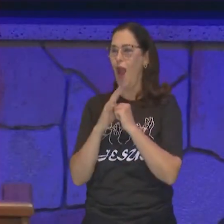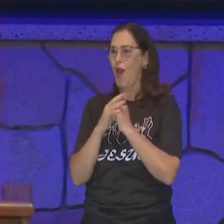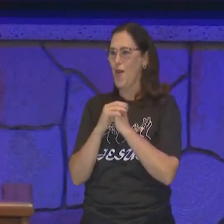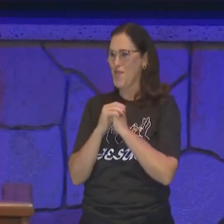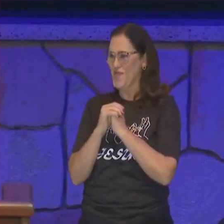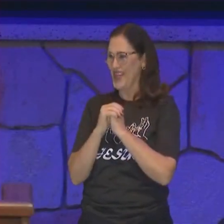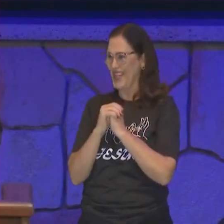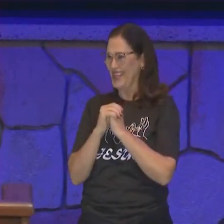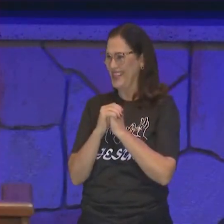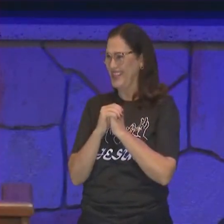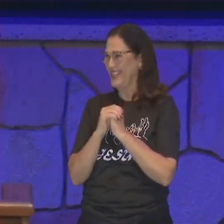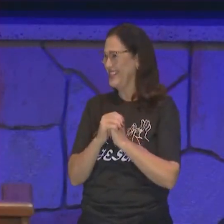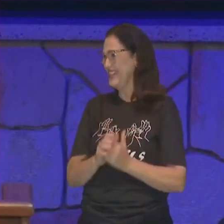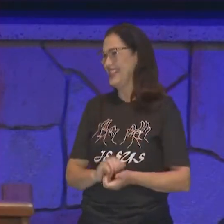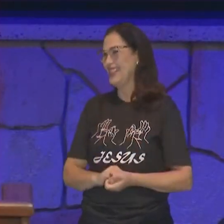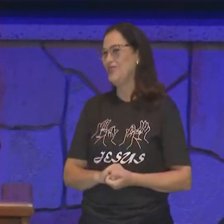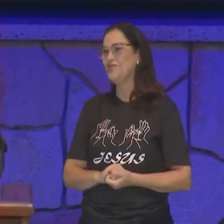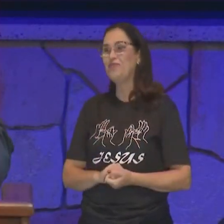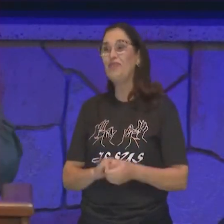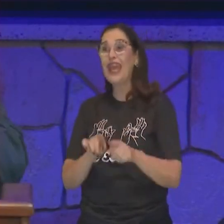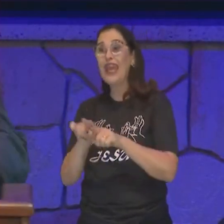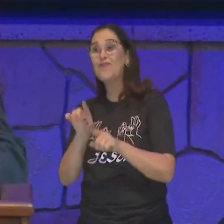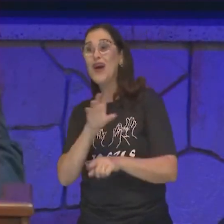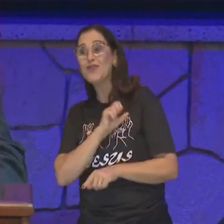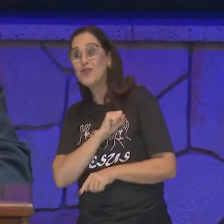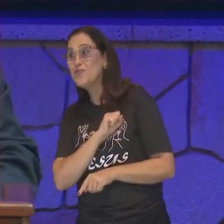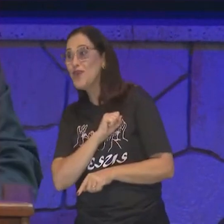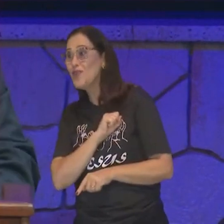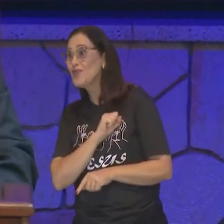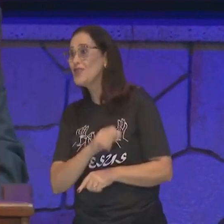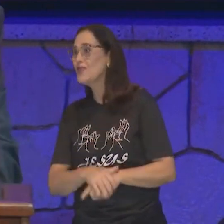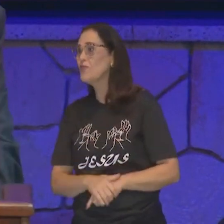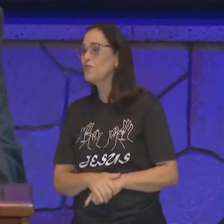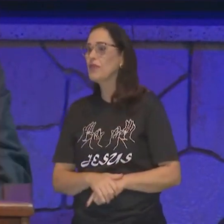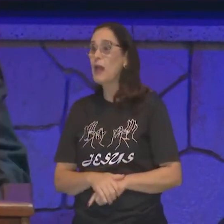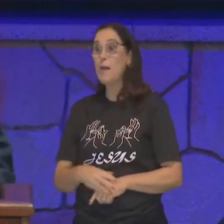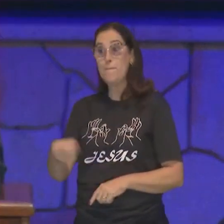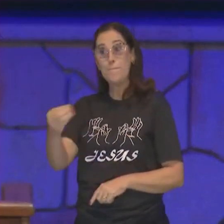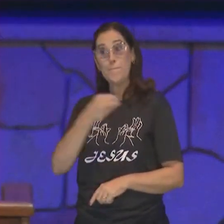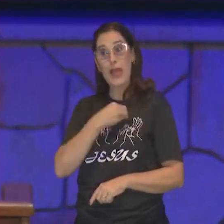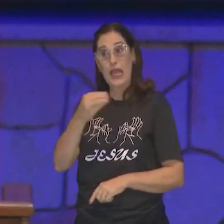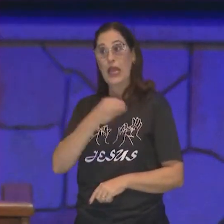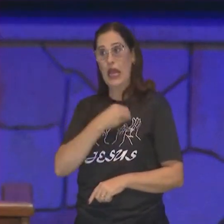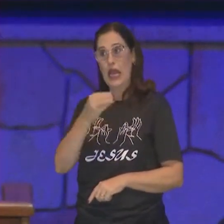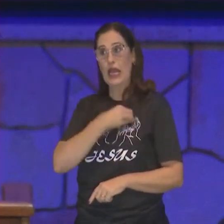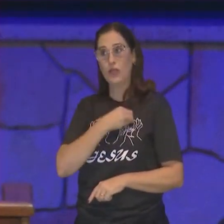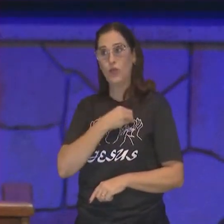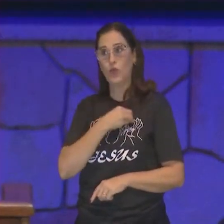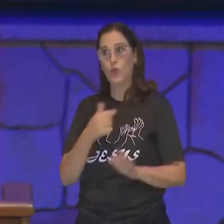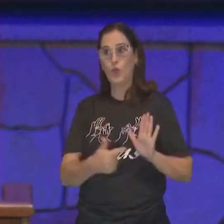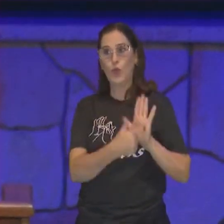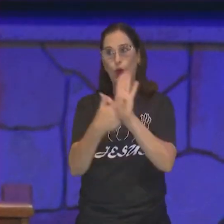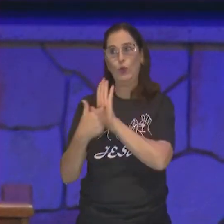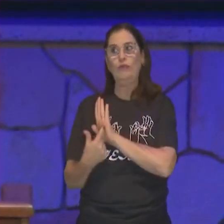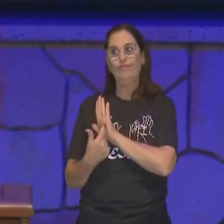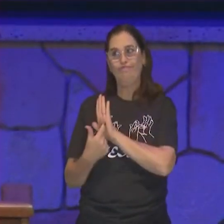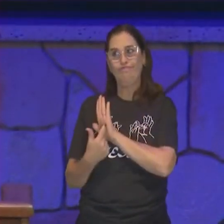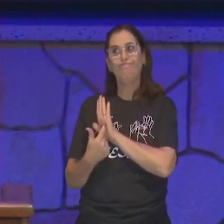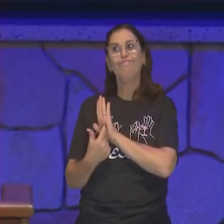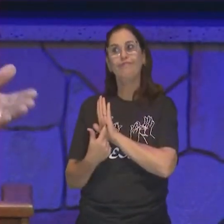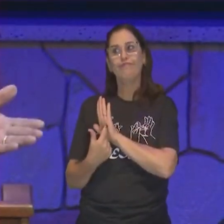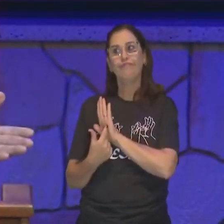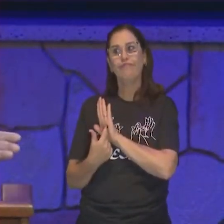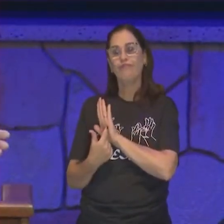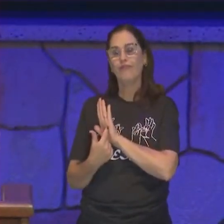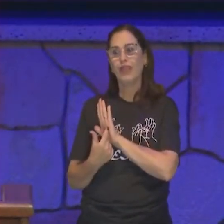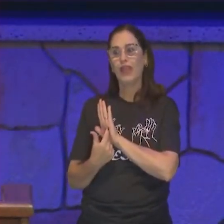Jesus. Meus amados irmãos, pecado descoberto.